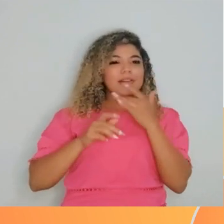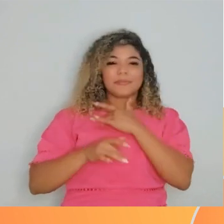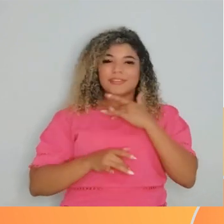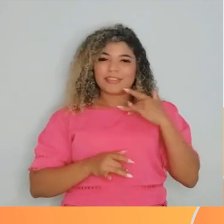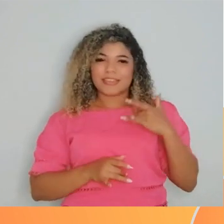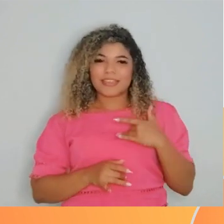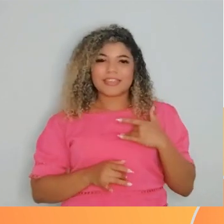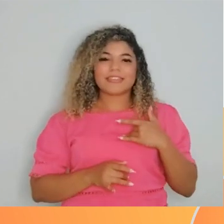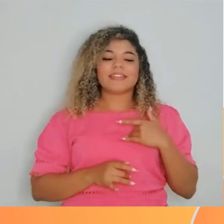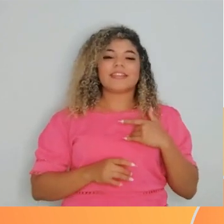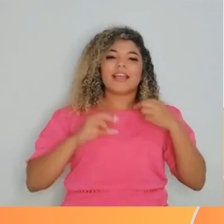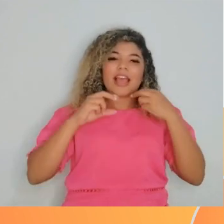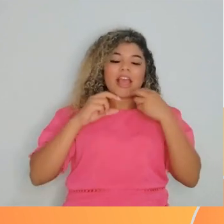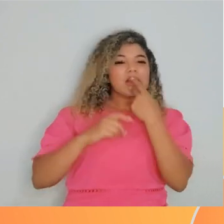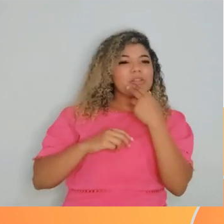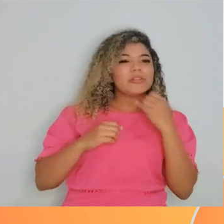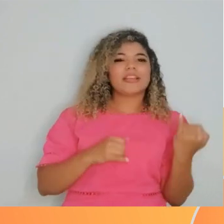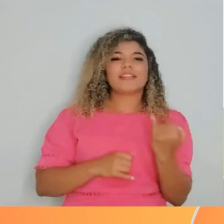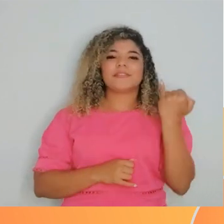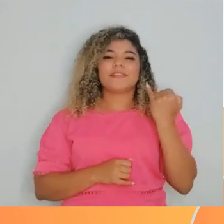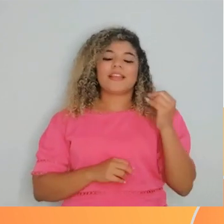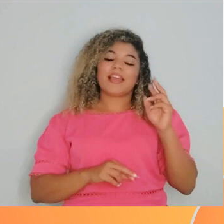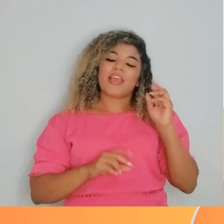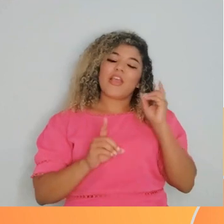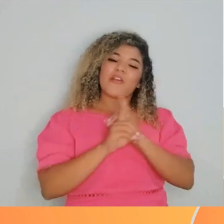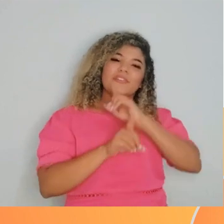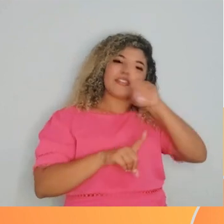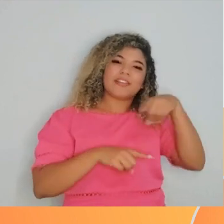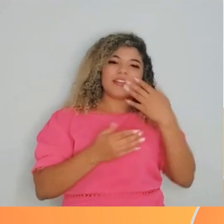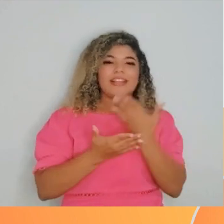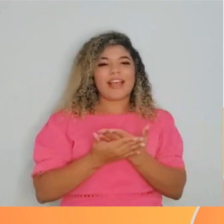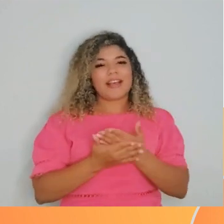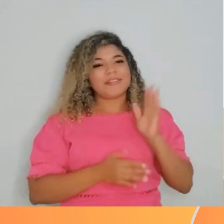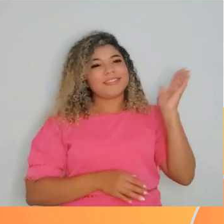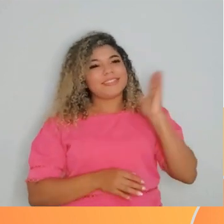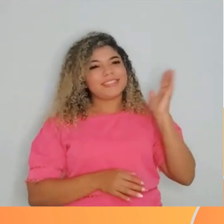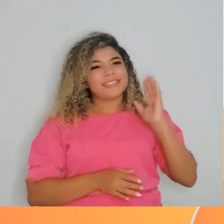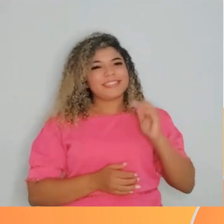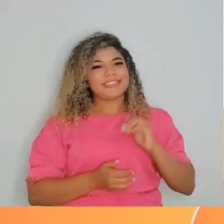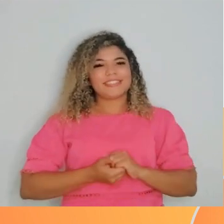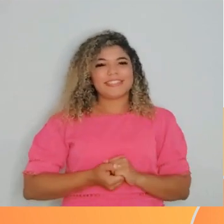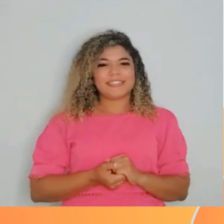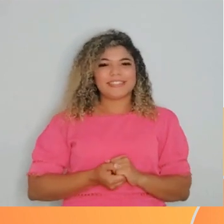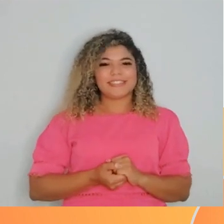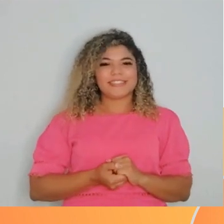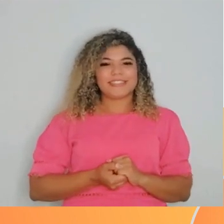alimentação saudável, sobre nutrientes essenciais. Eu espero você em uma próxima aula. Tchau!